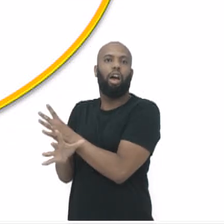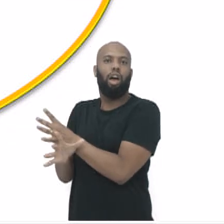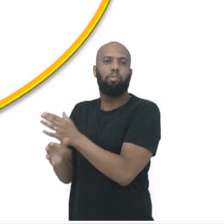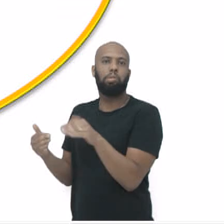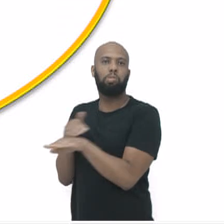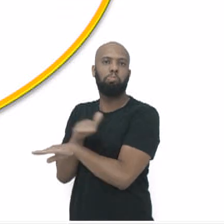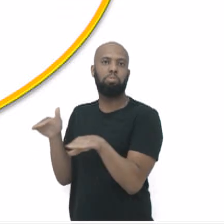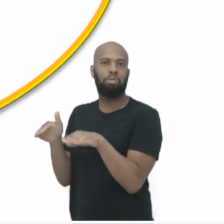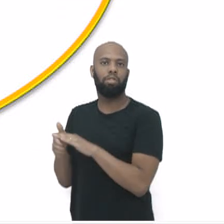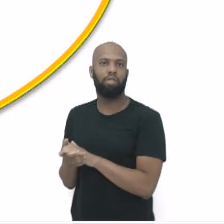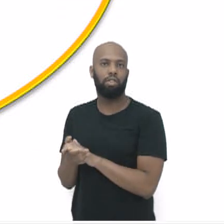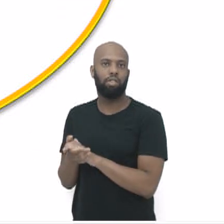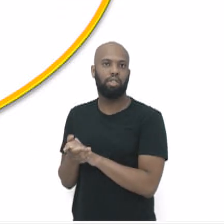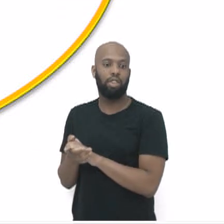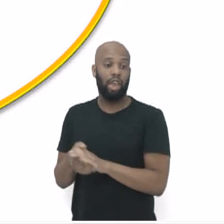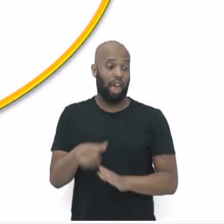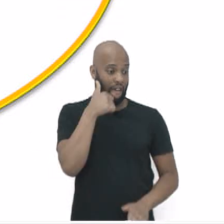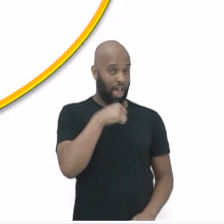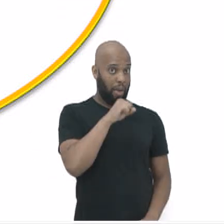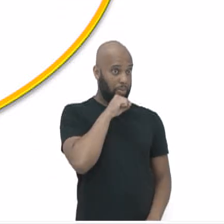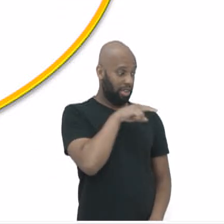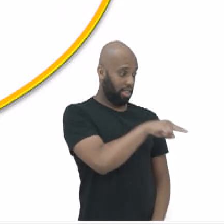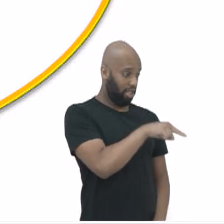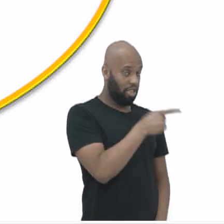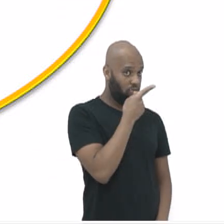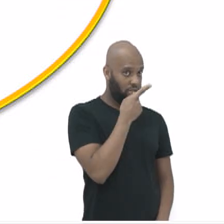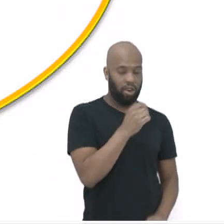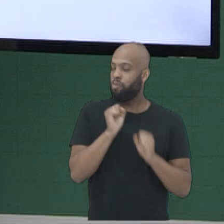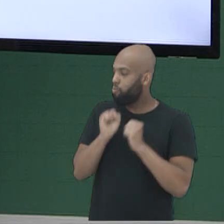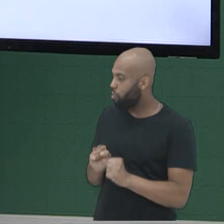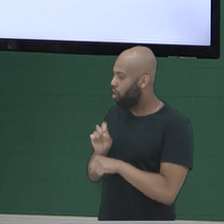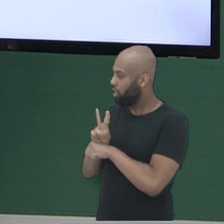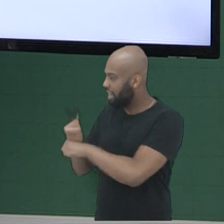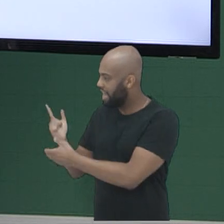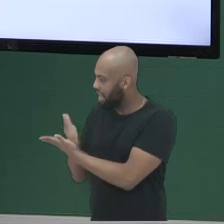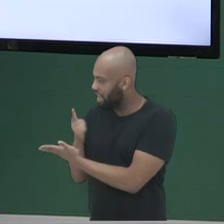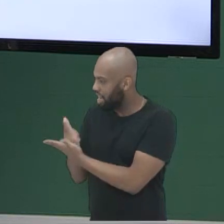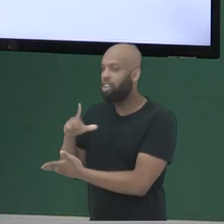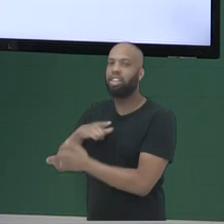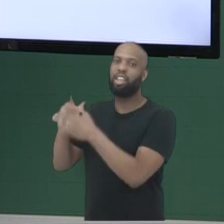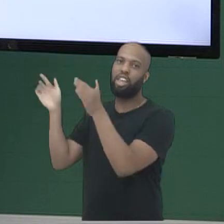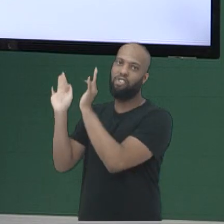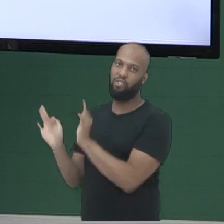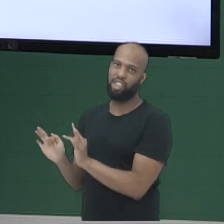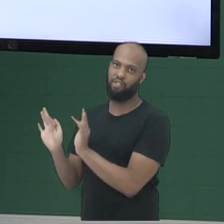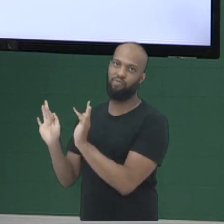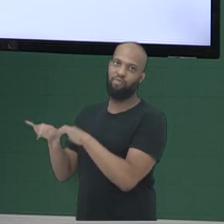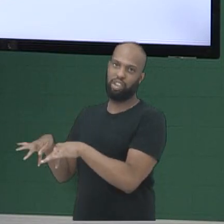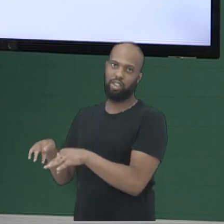responda e daqui a pouco a gente volta, tá? Dá uma lidinha no comando, não vou ler, você lê e a gente já volta.